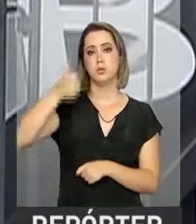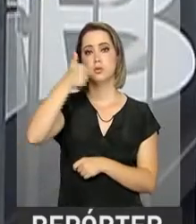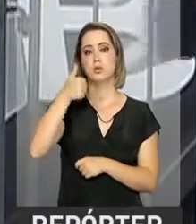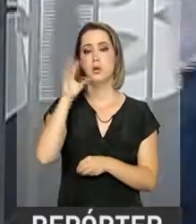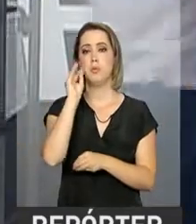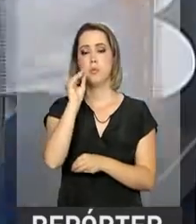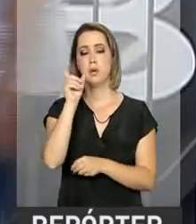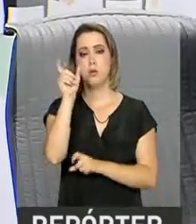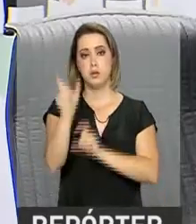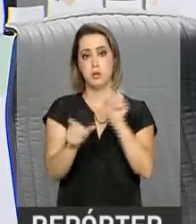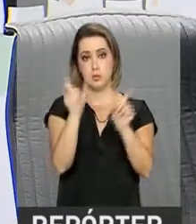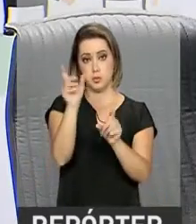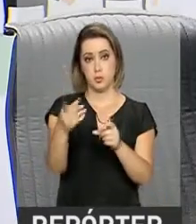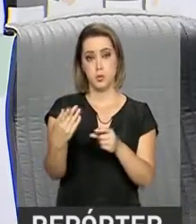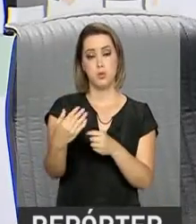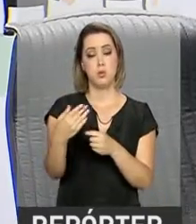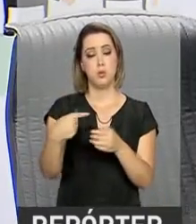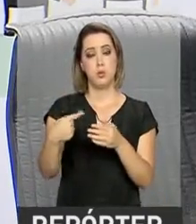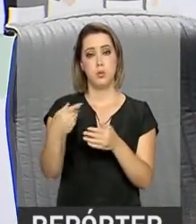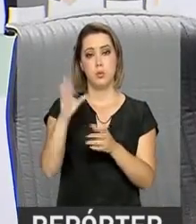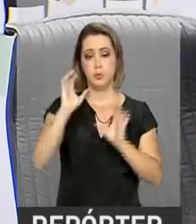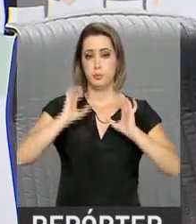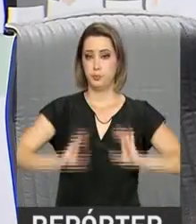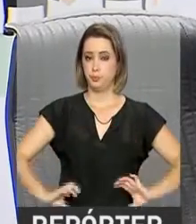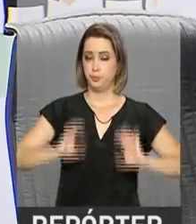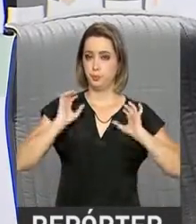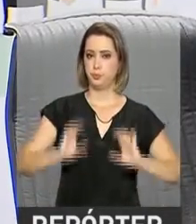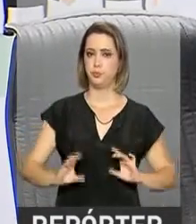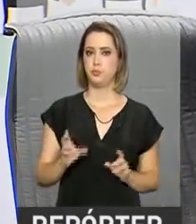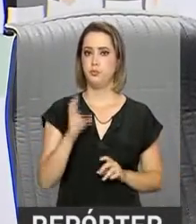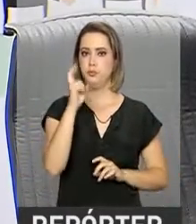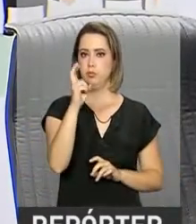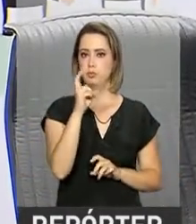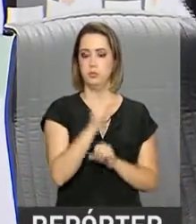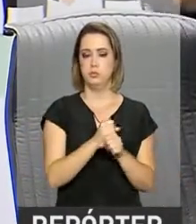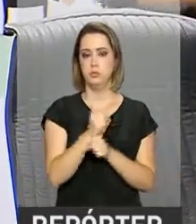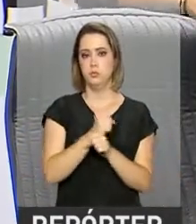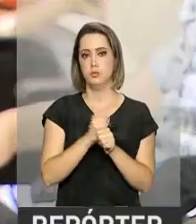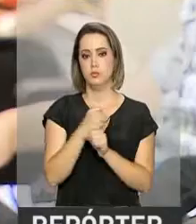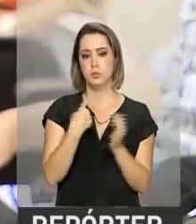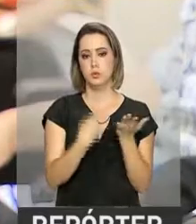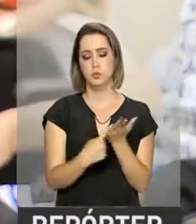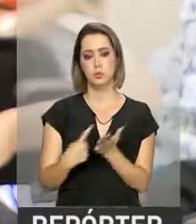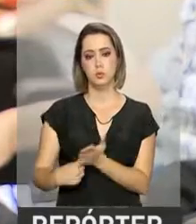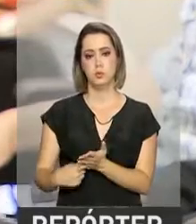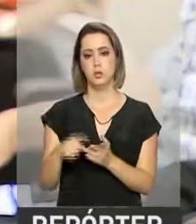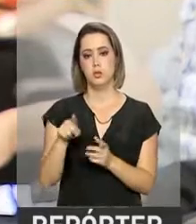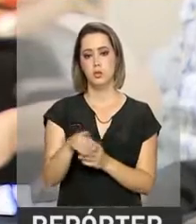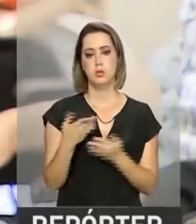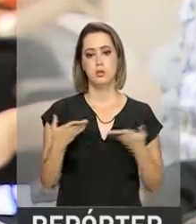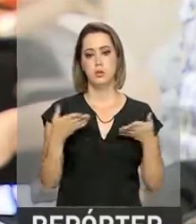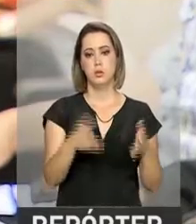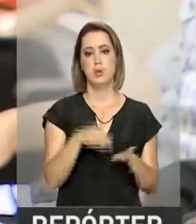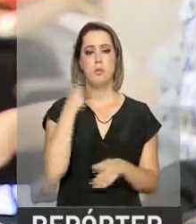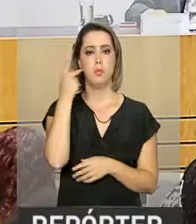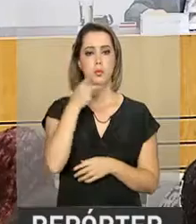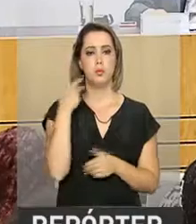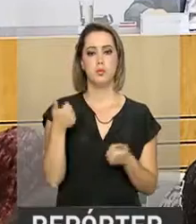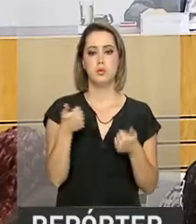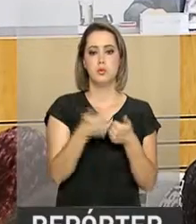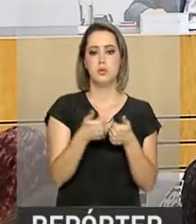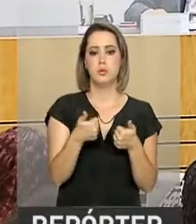atendimento aos cidadãos o convênio tem vigência de cinco anos esse acordo faz parte de uma política de aproximação